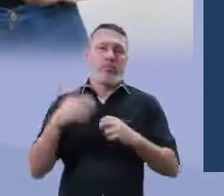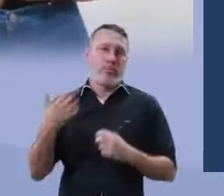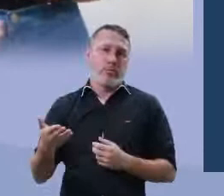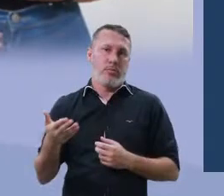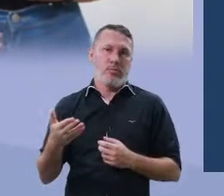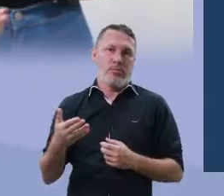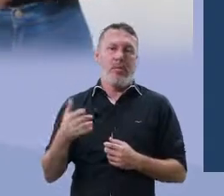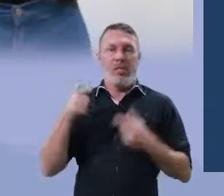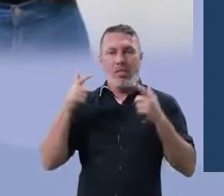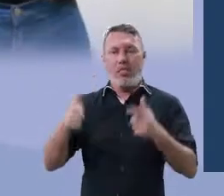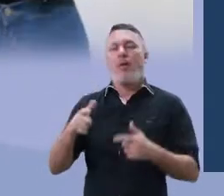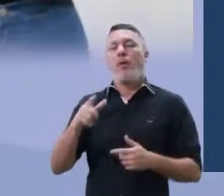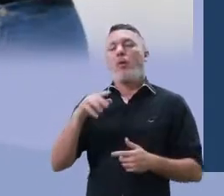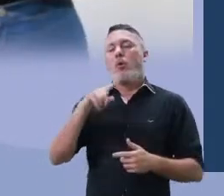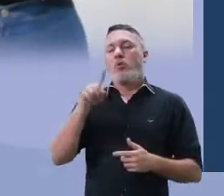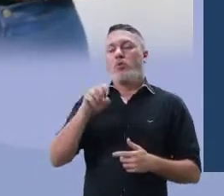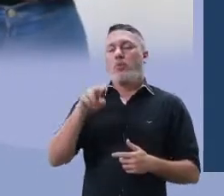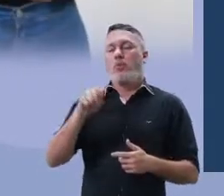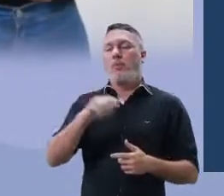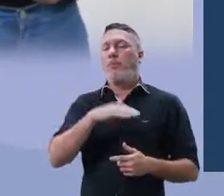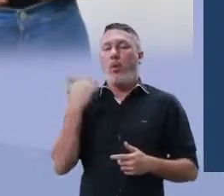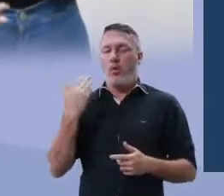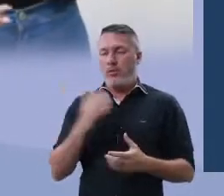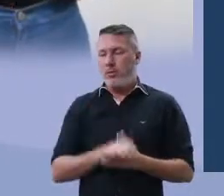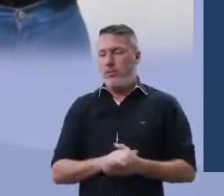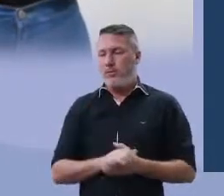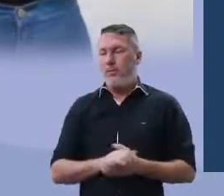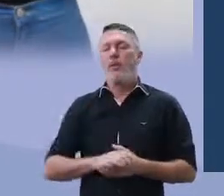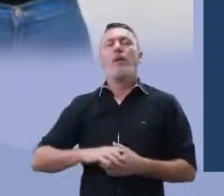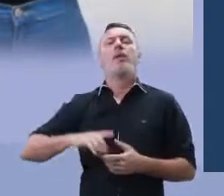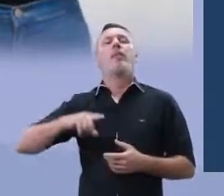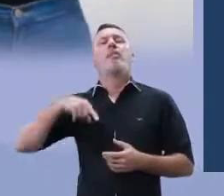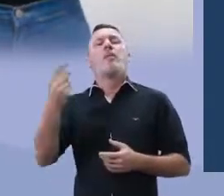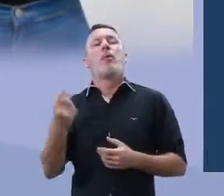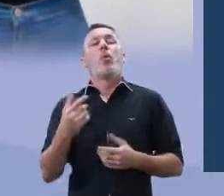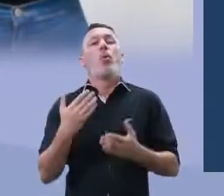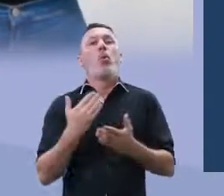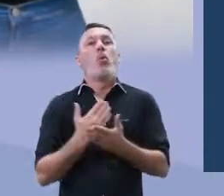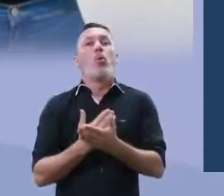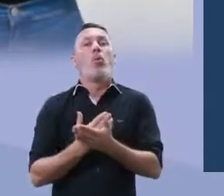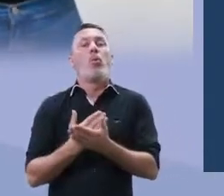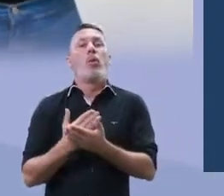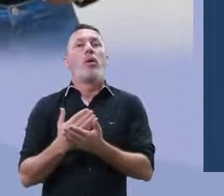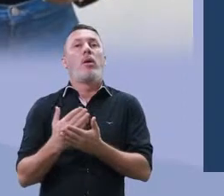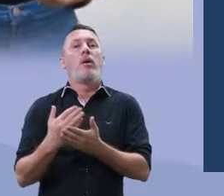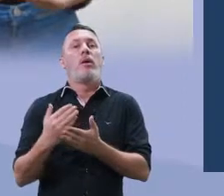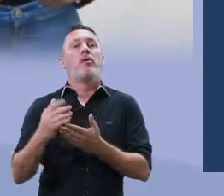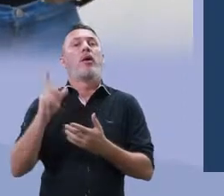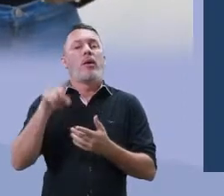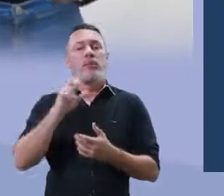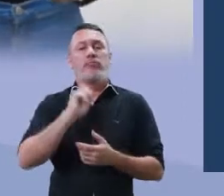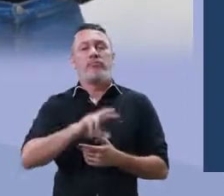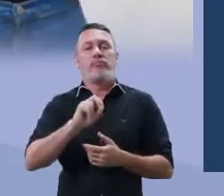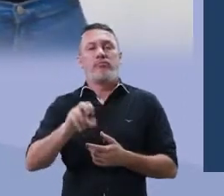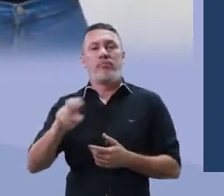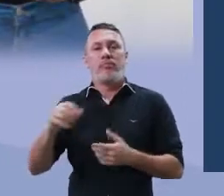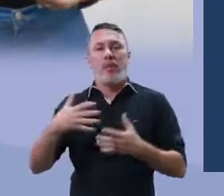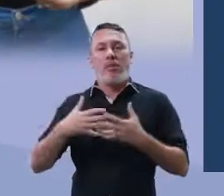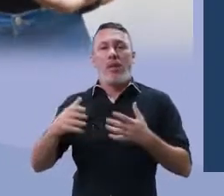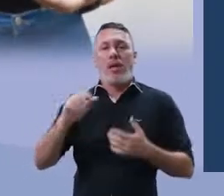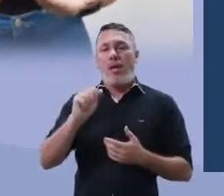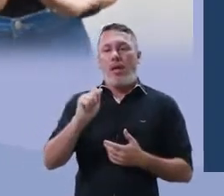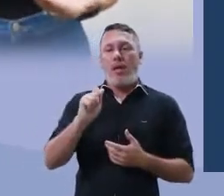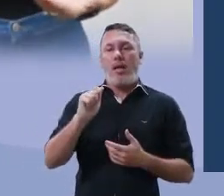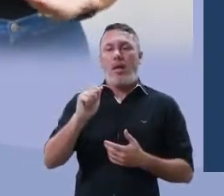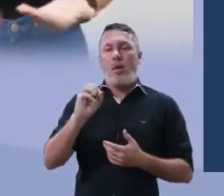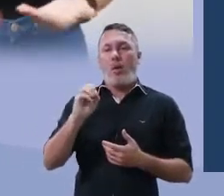por causa disso. A gente entra num caso de zona morta. Quem que vai começar a colonizar então esse local? Bactérias